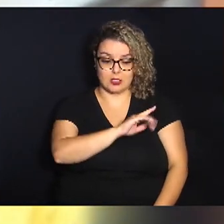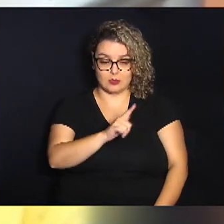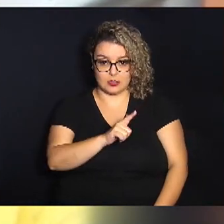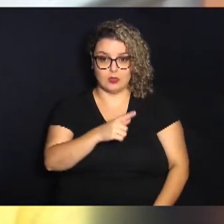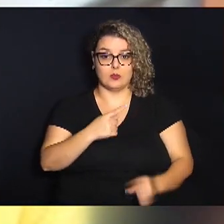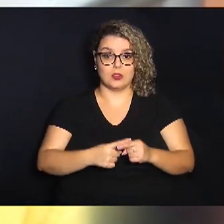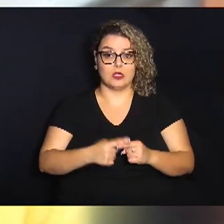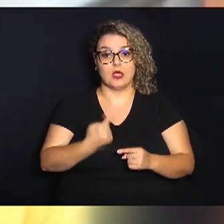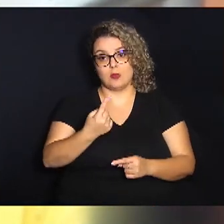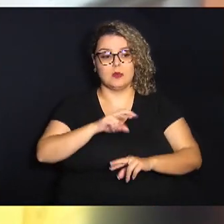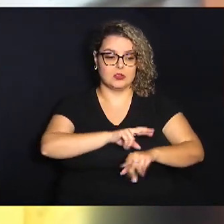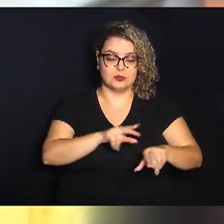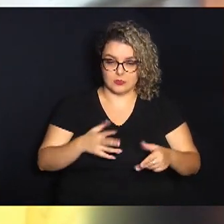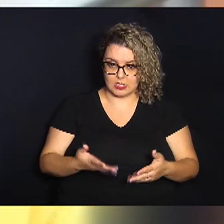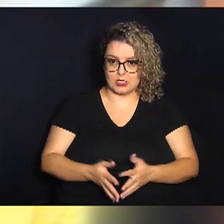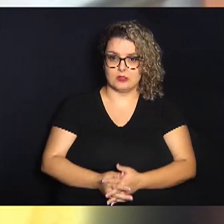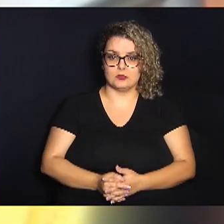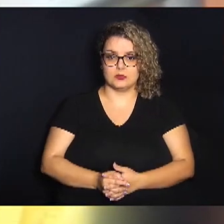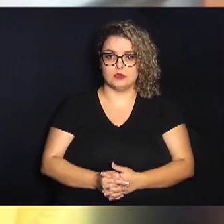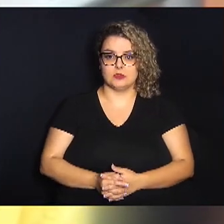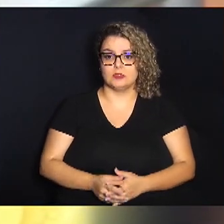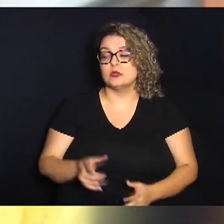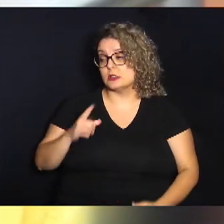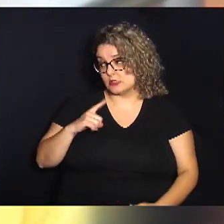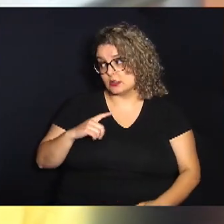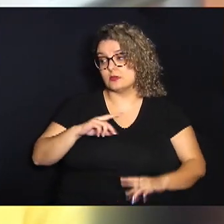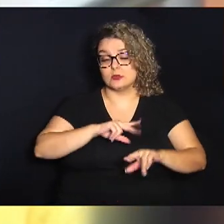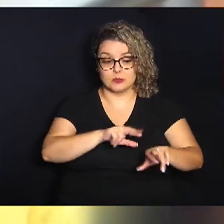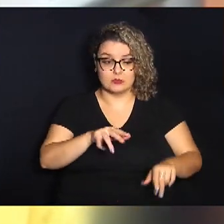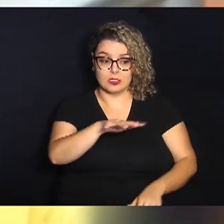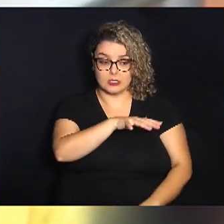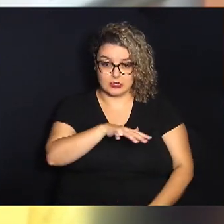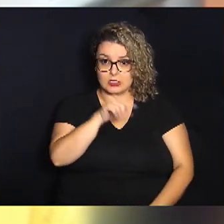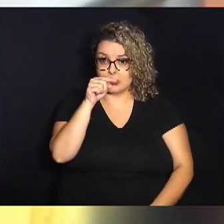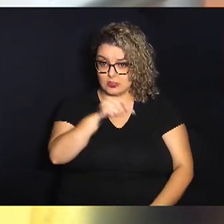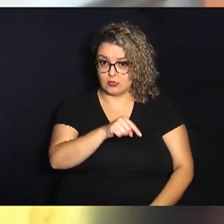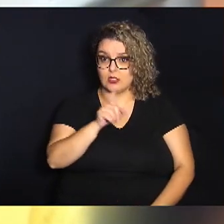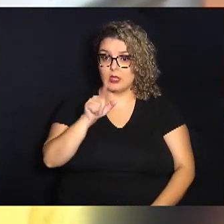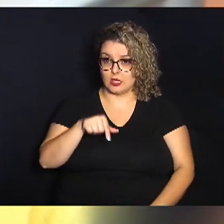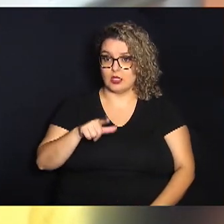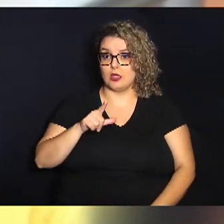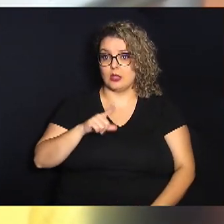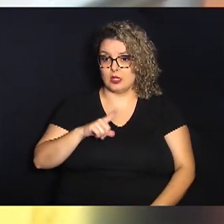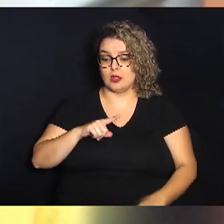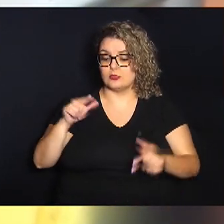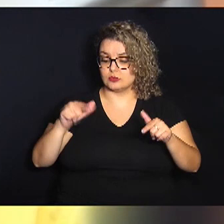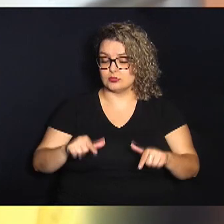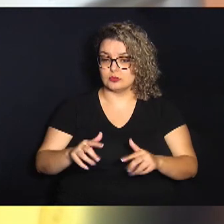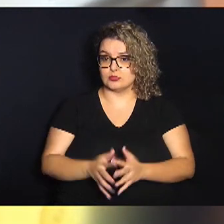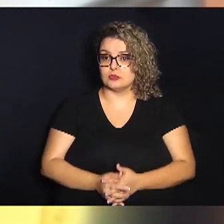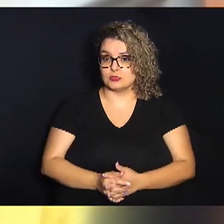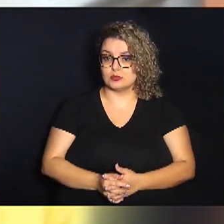uma delas, que nós temos muitas naquela região, é um local assim